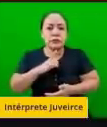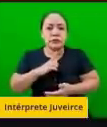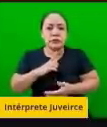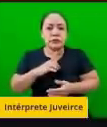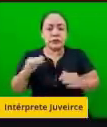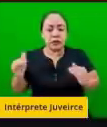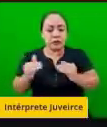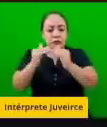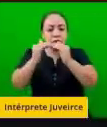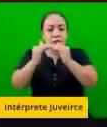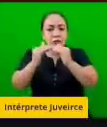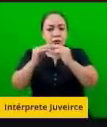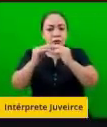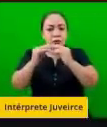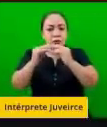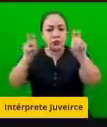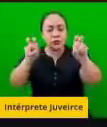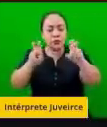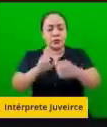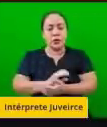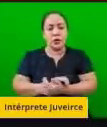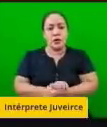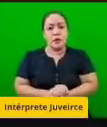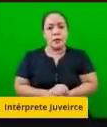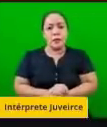assunto. Próximo slide, por favor.